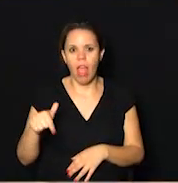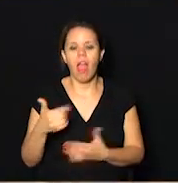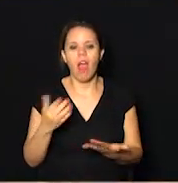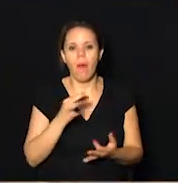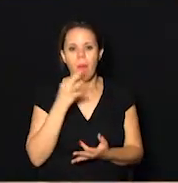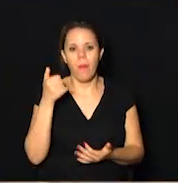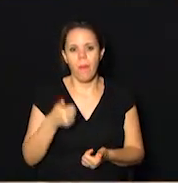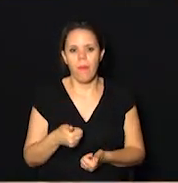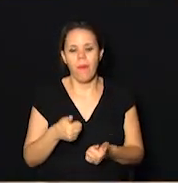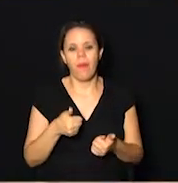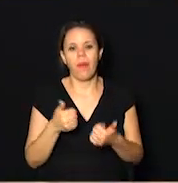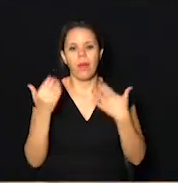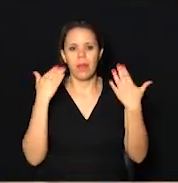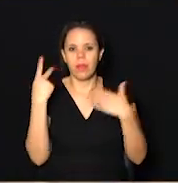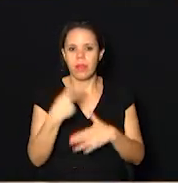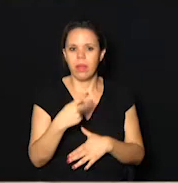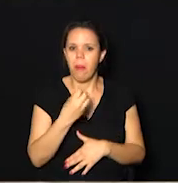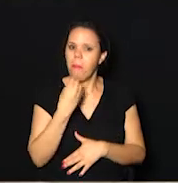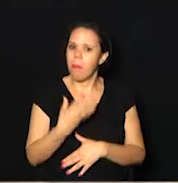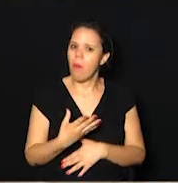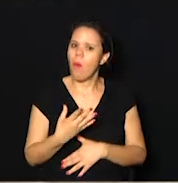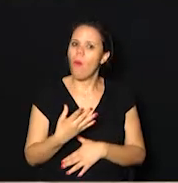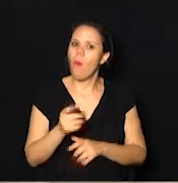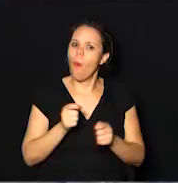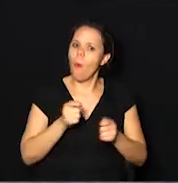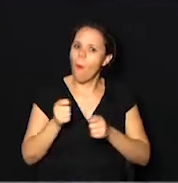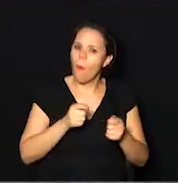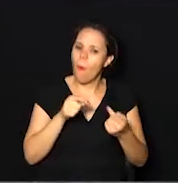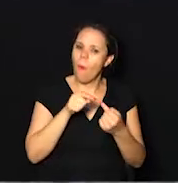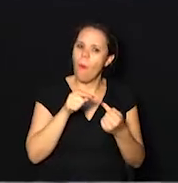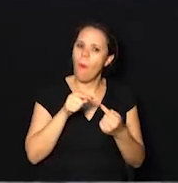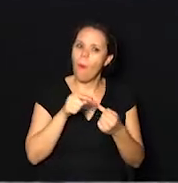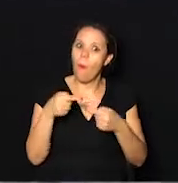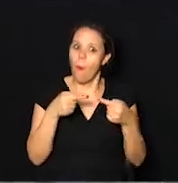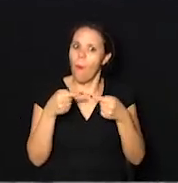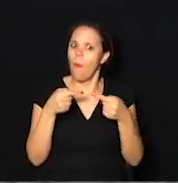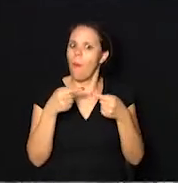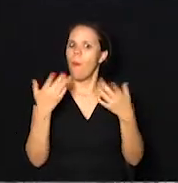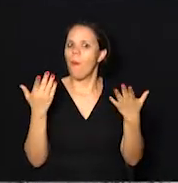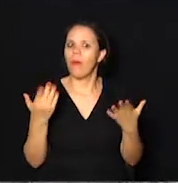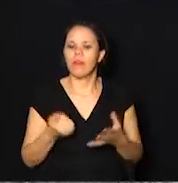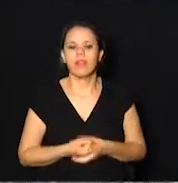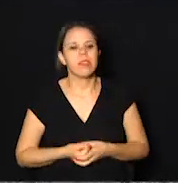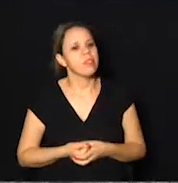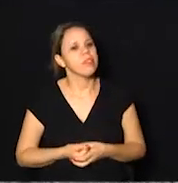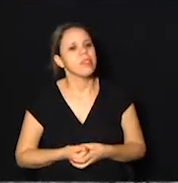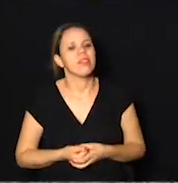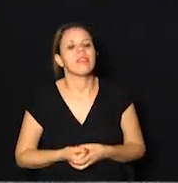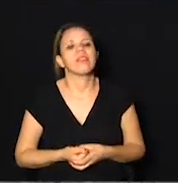essa vantagem ele a parte psicológica é muito boa assim com relação a competição